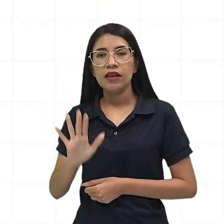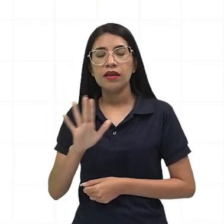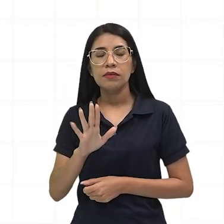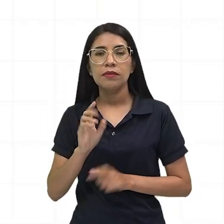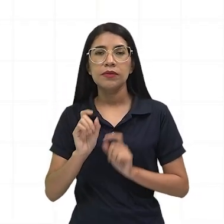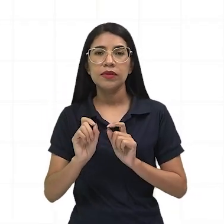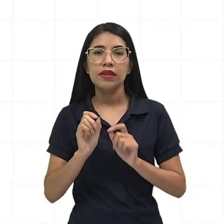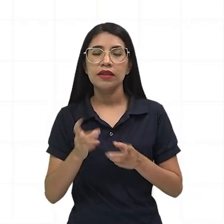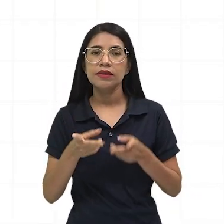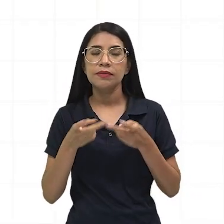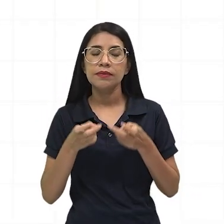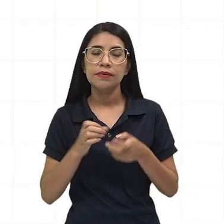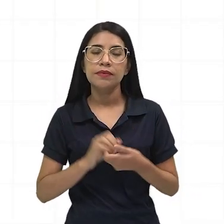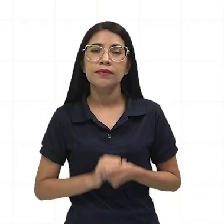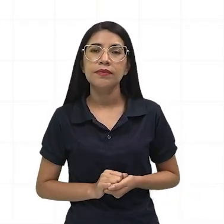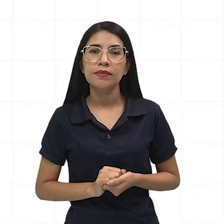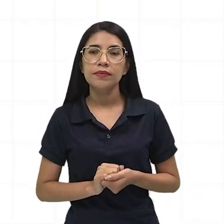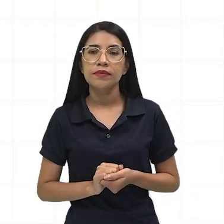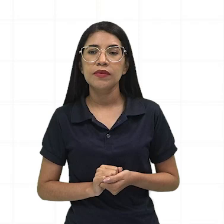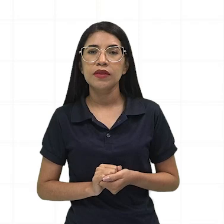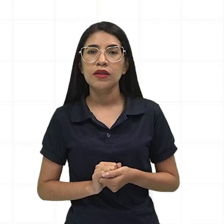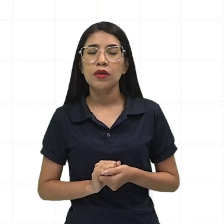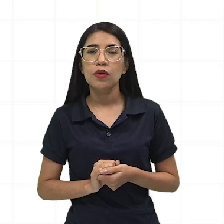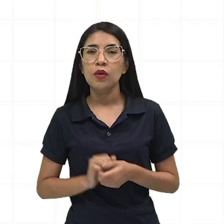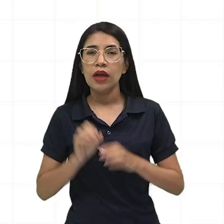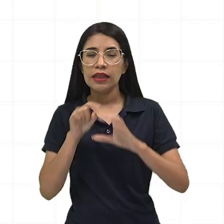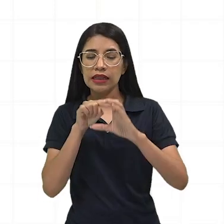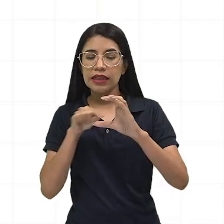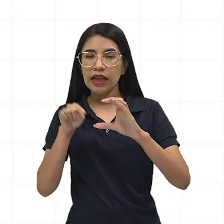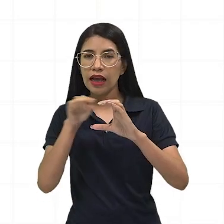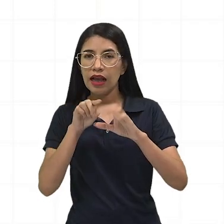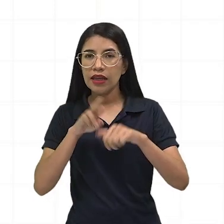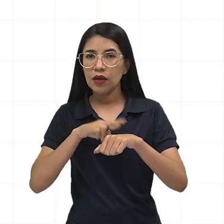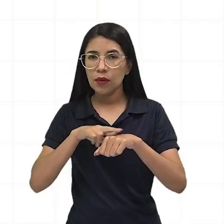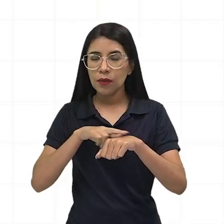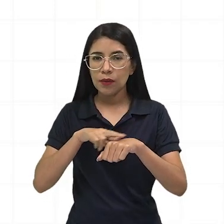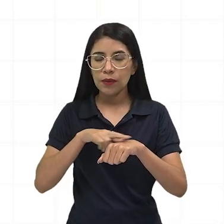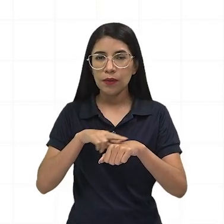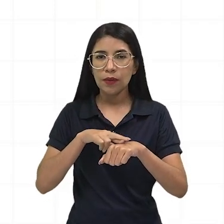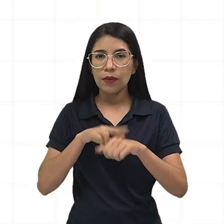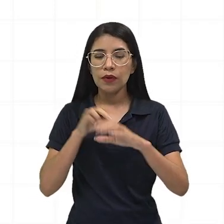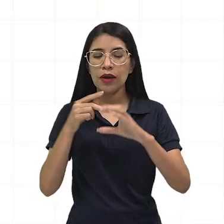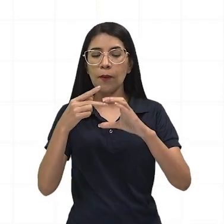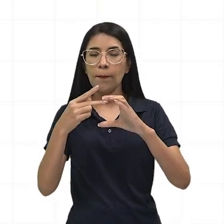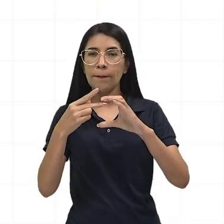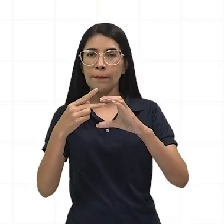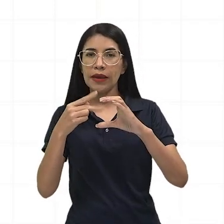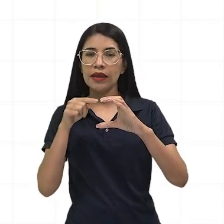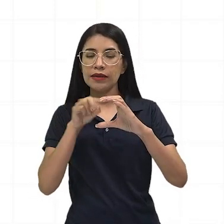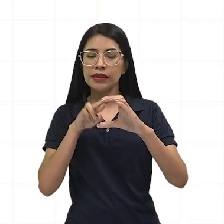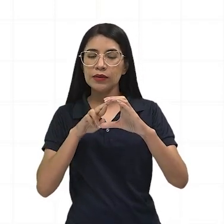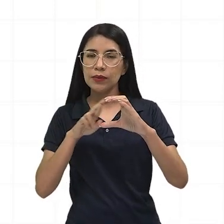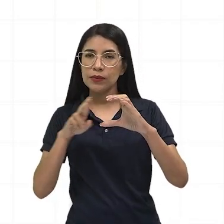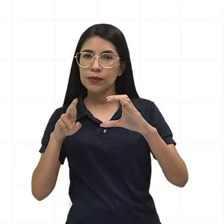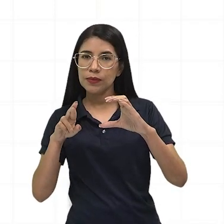imagem, a região em roxo é o círculo de centro P e raio